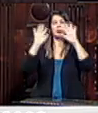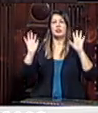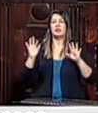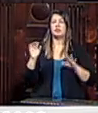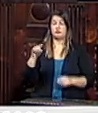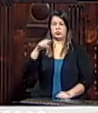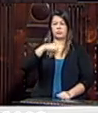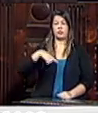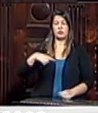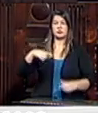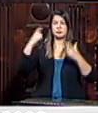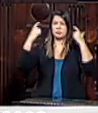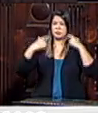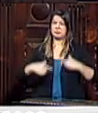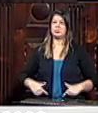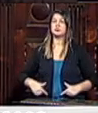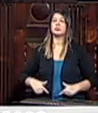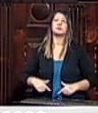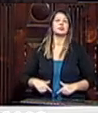o nosso